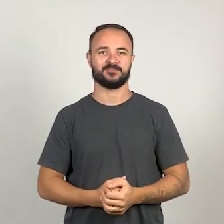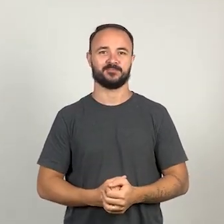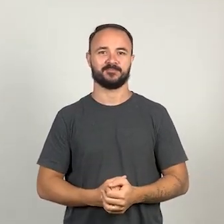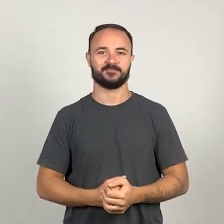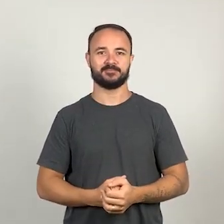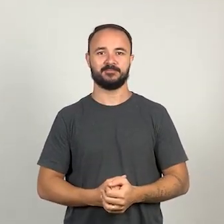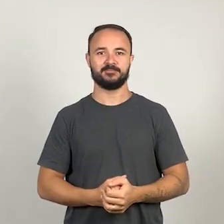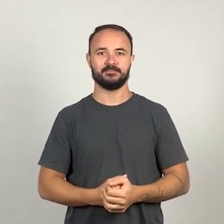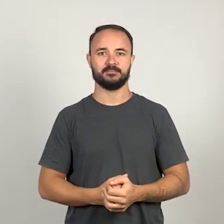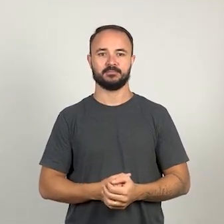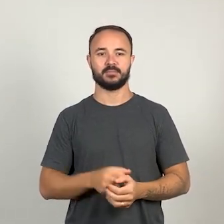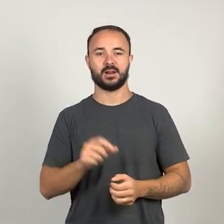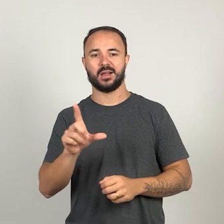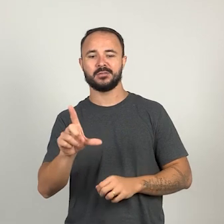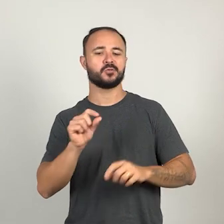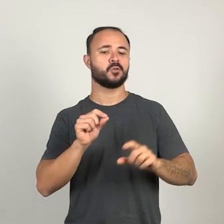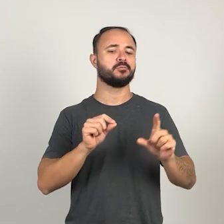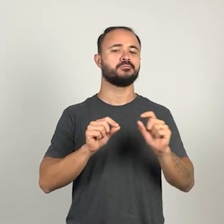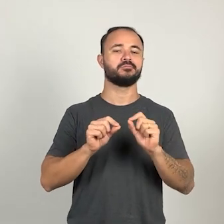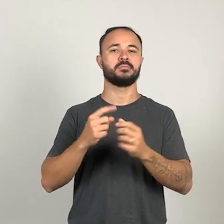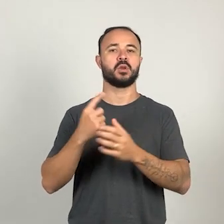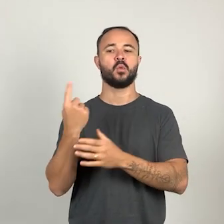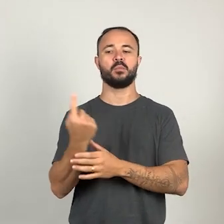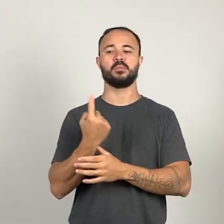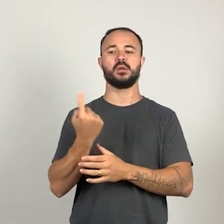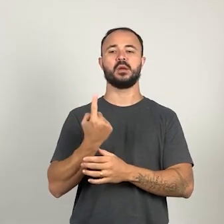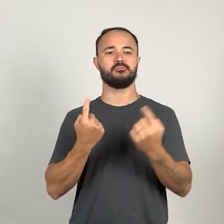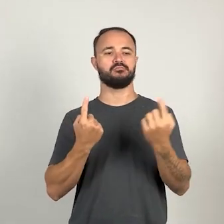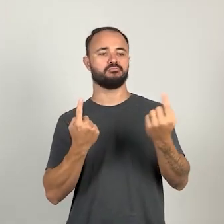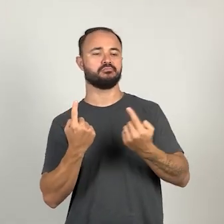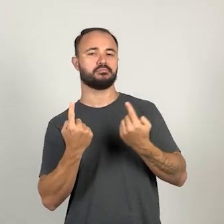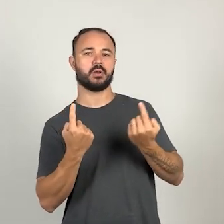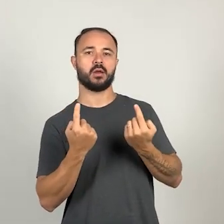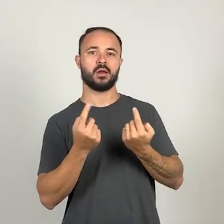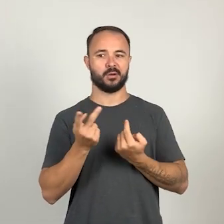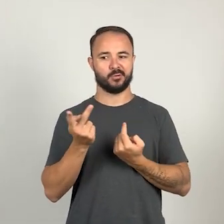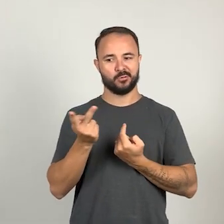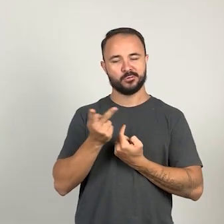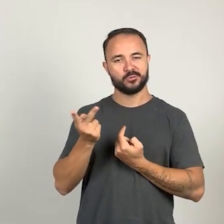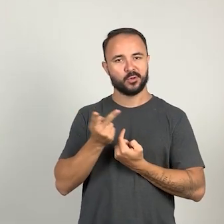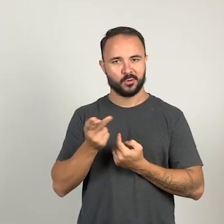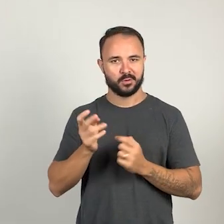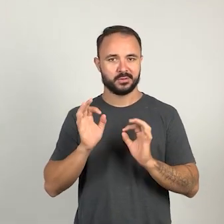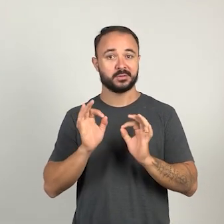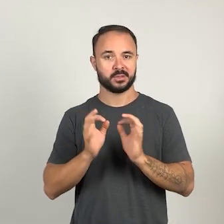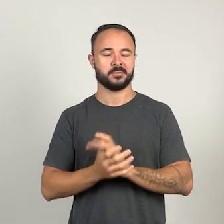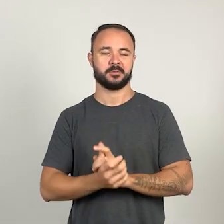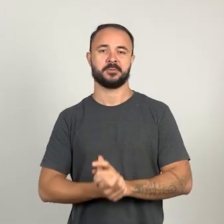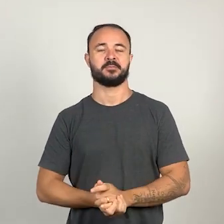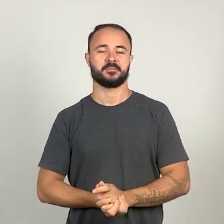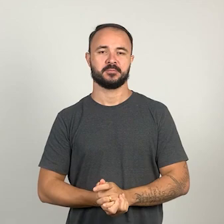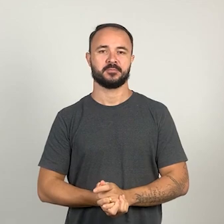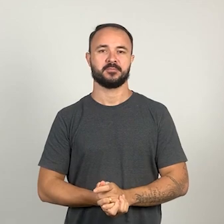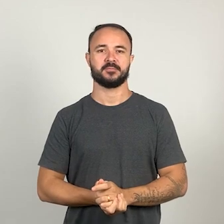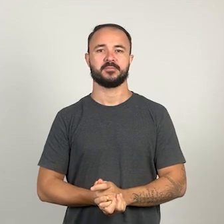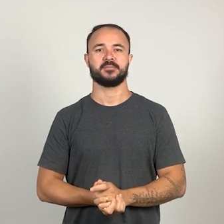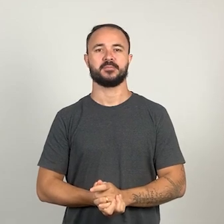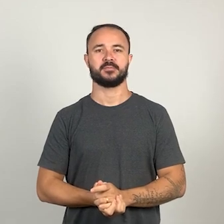Selecionar os dois peões. Esse peão vamos lembrar da peça que fica no começo, que é justamente a engrenagem com 8